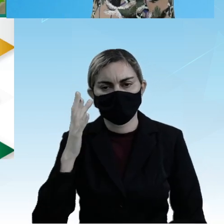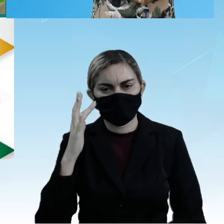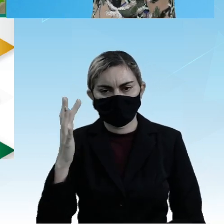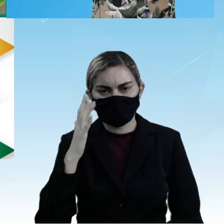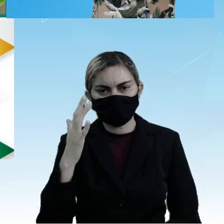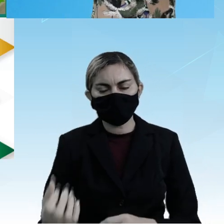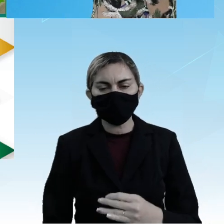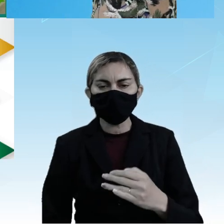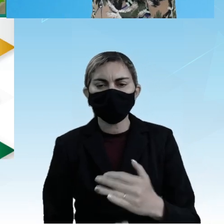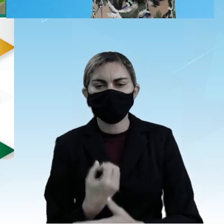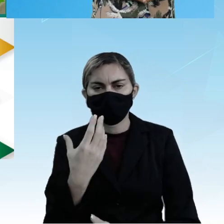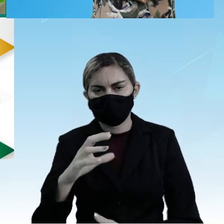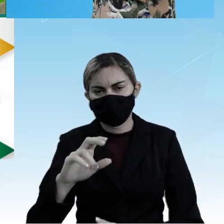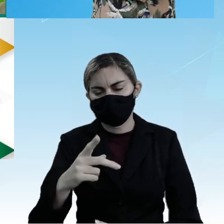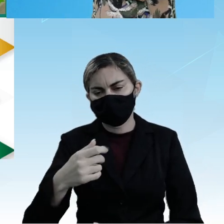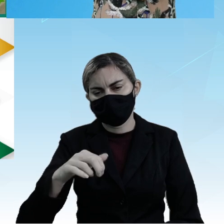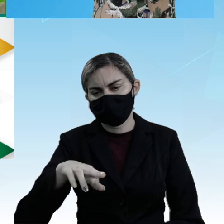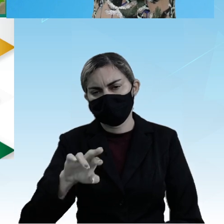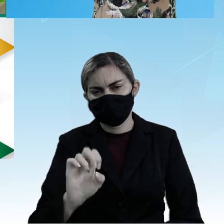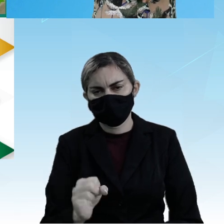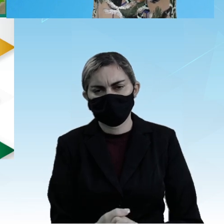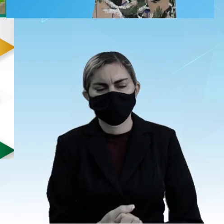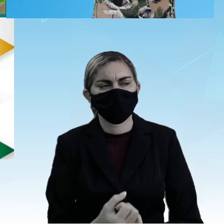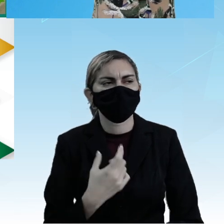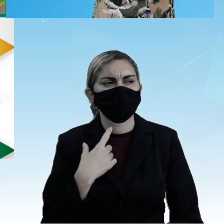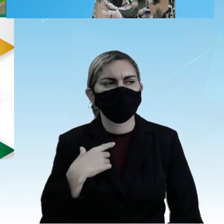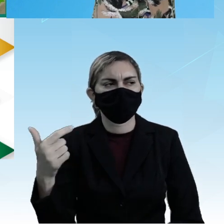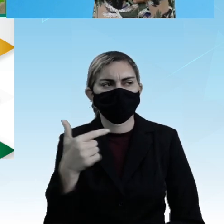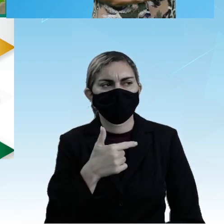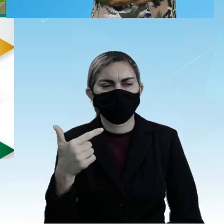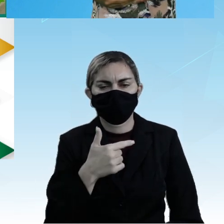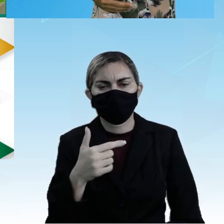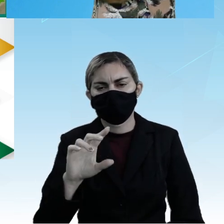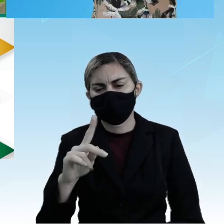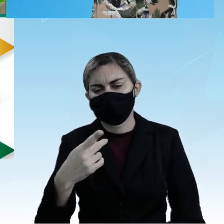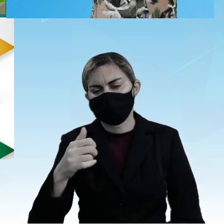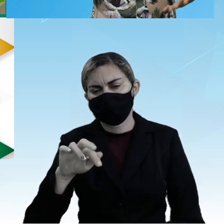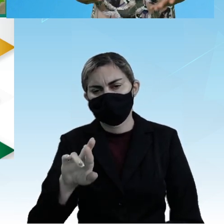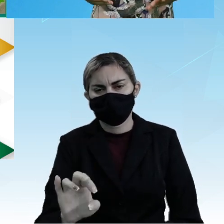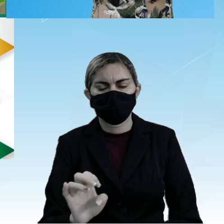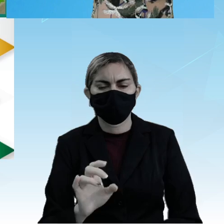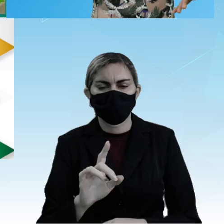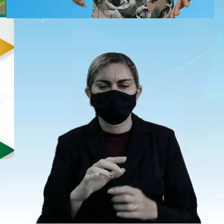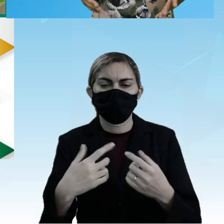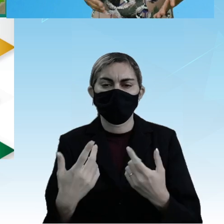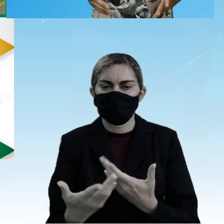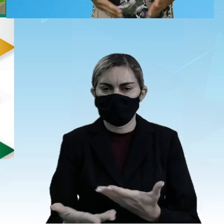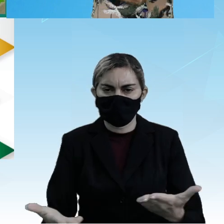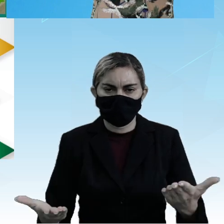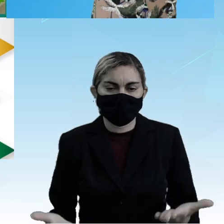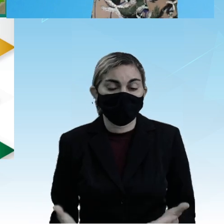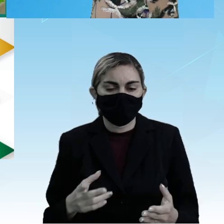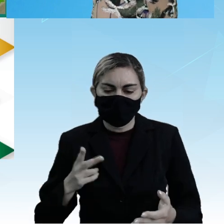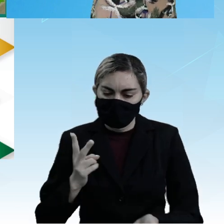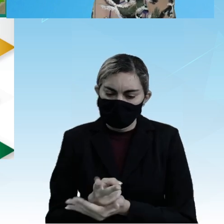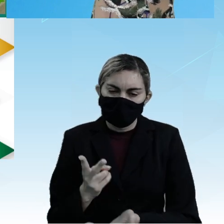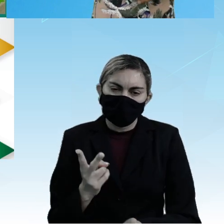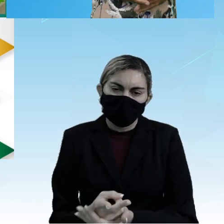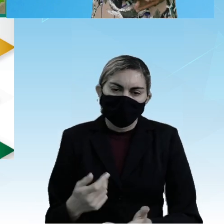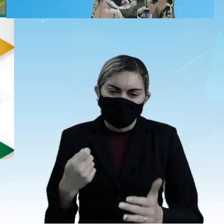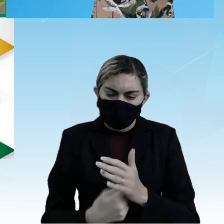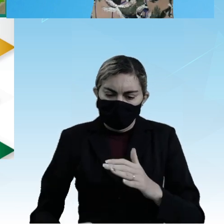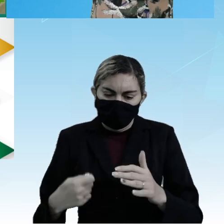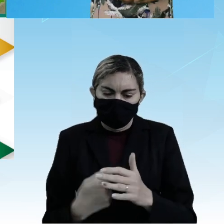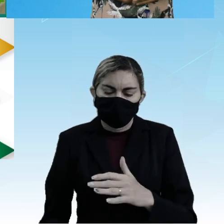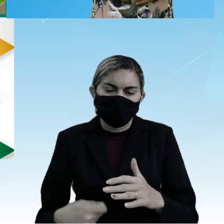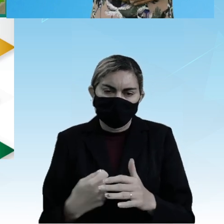que foi criada por Charles Darwin. E segundo Charles Darwin, os organismos eles estão constantemente